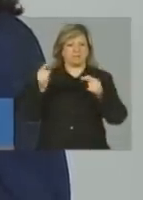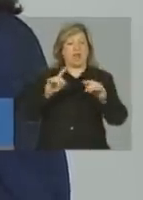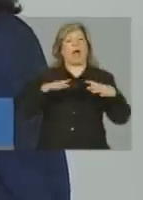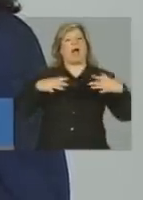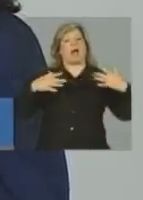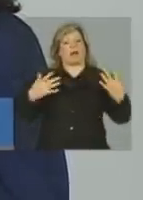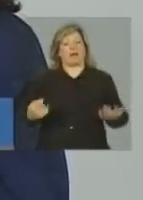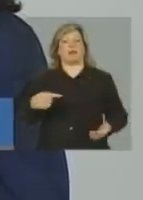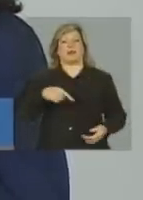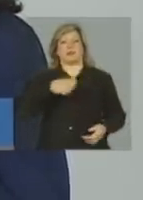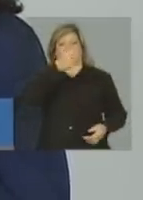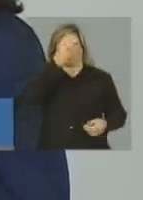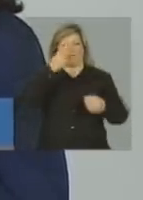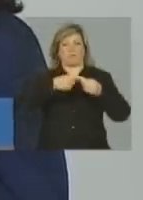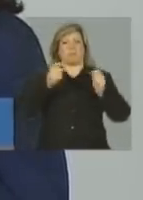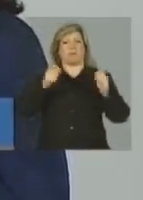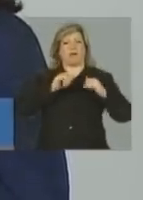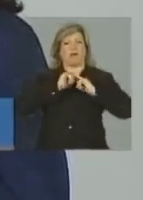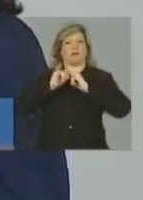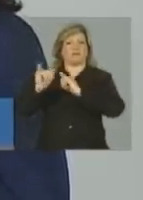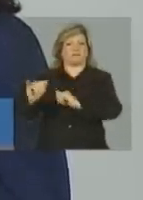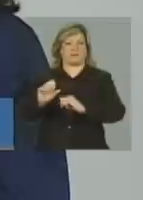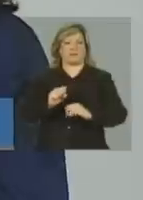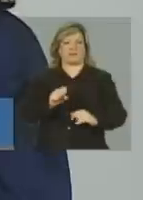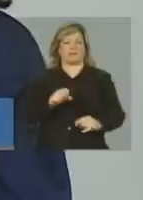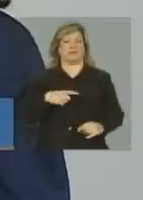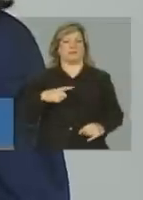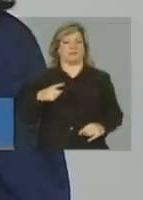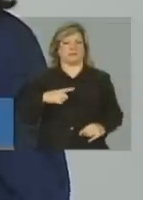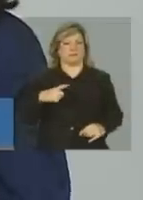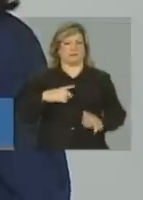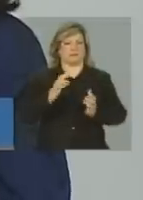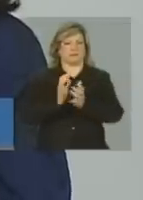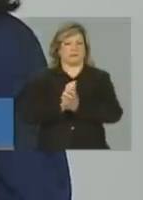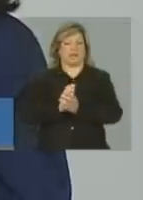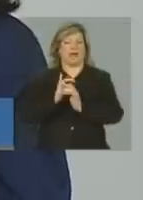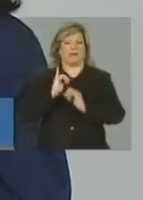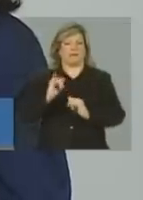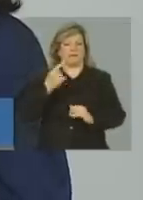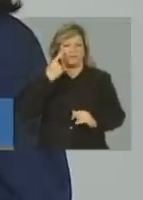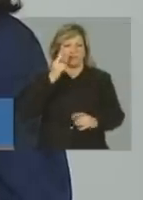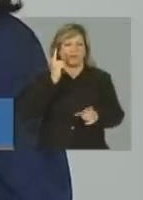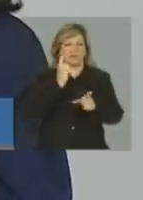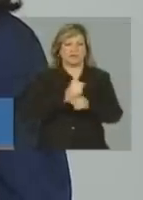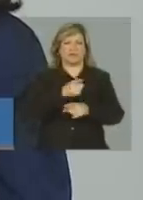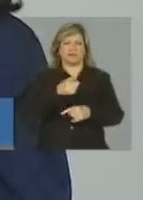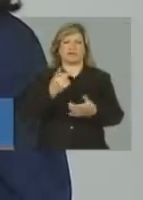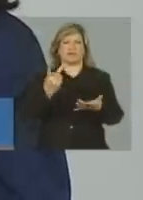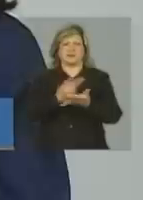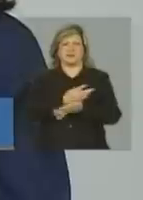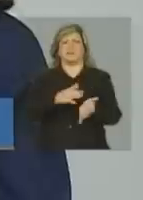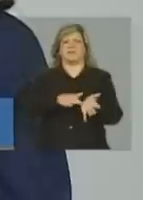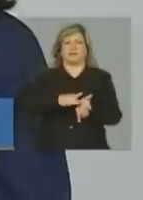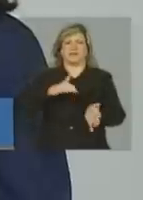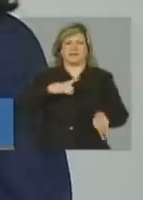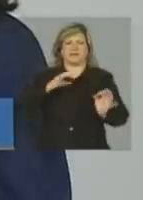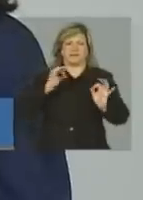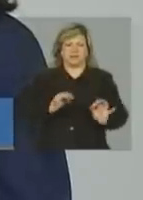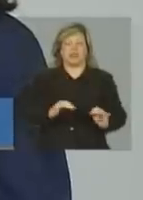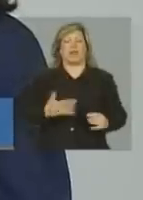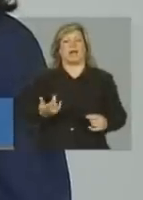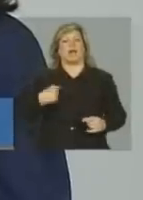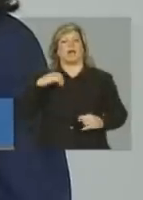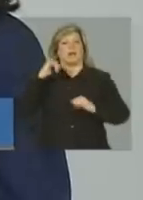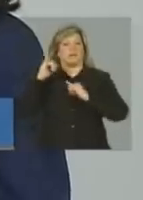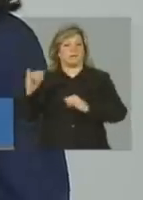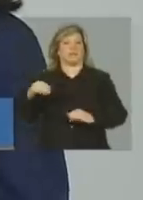toda essa documentação para a SENARC e, desde que comprovado o dolo, como eu coloquei, a intenção é ingressar ou permanecer no programa